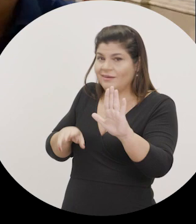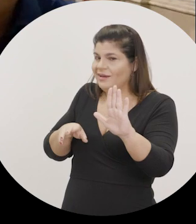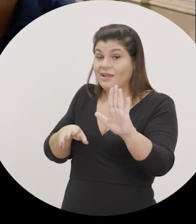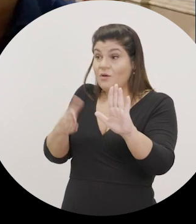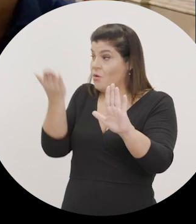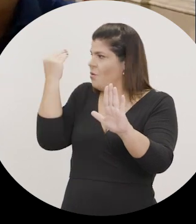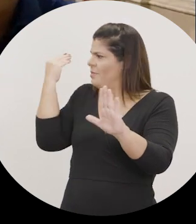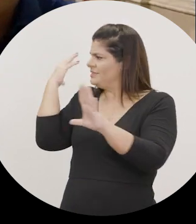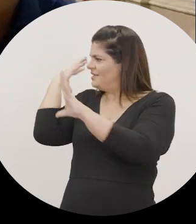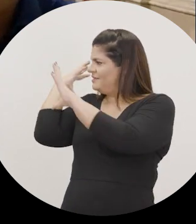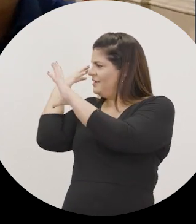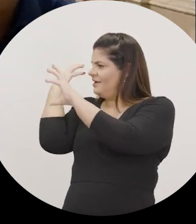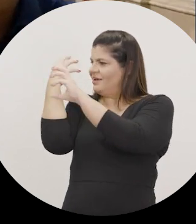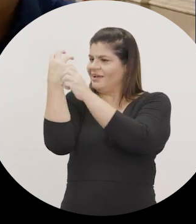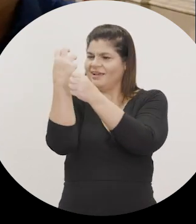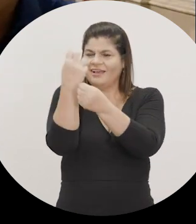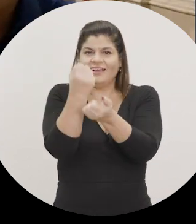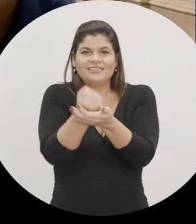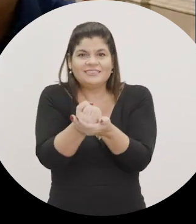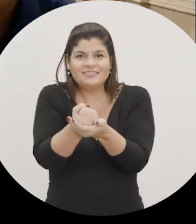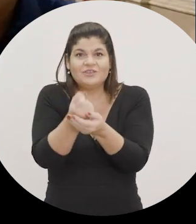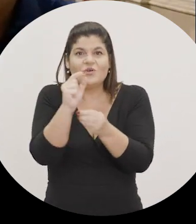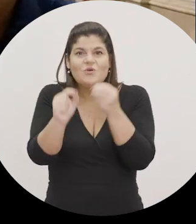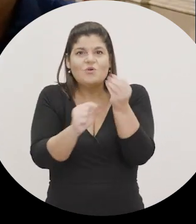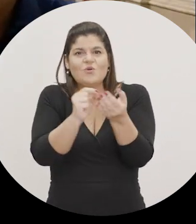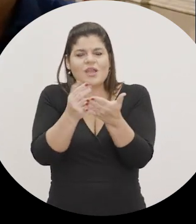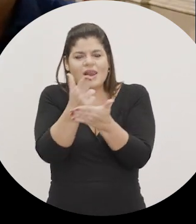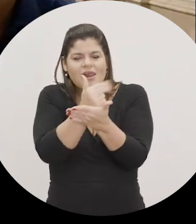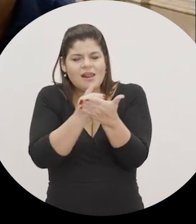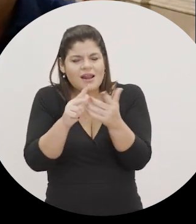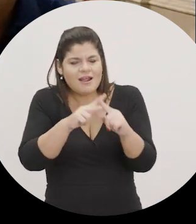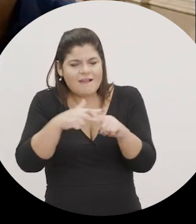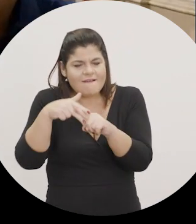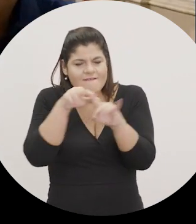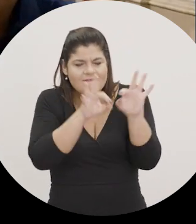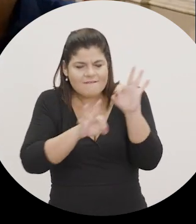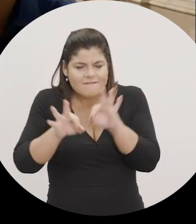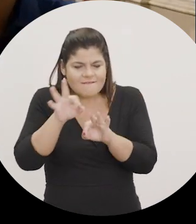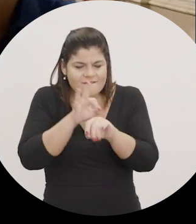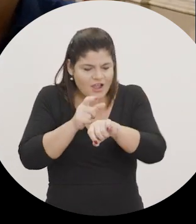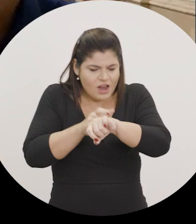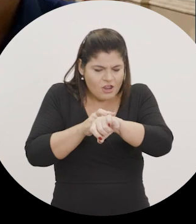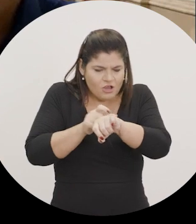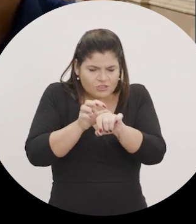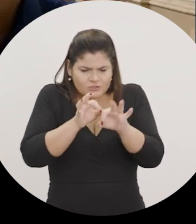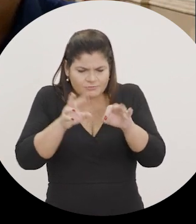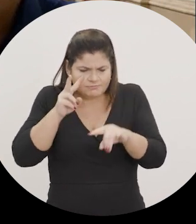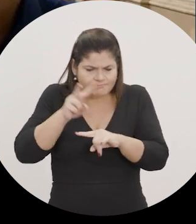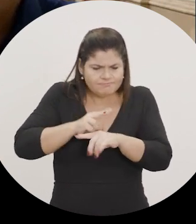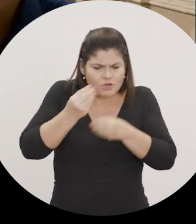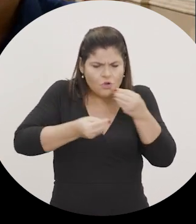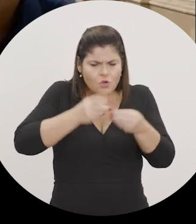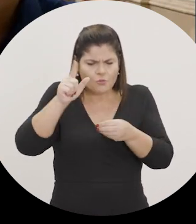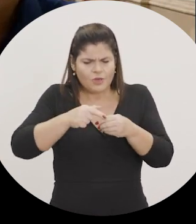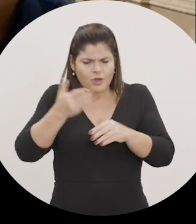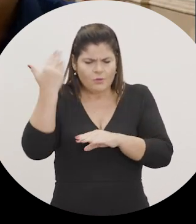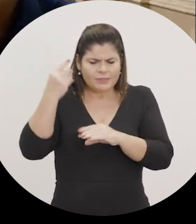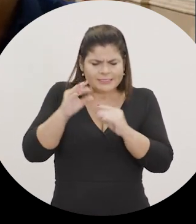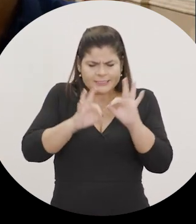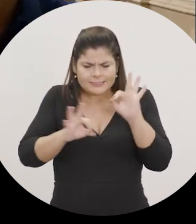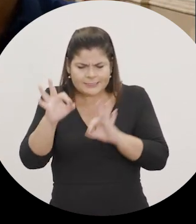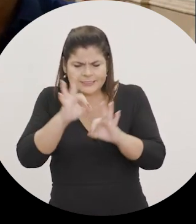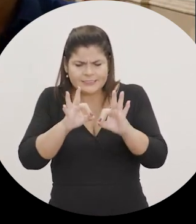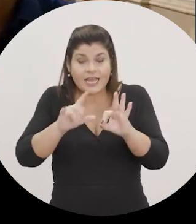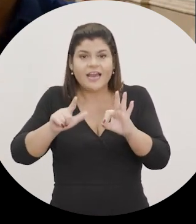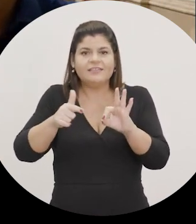Disseque o passado como um relojoeiro suíço faz com um relógio. Assimile seu funcionamento e